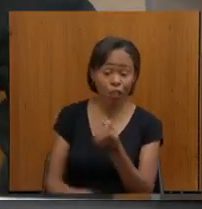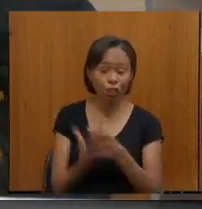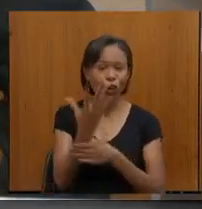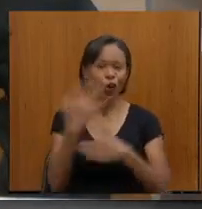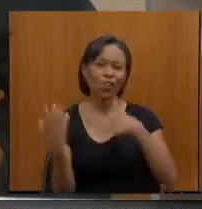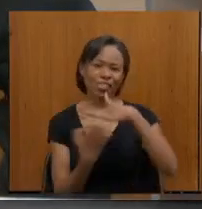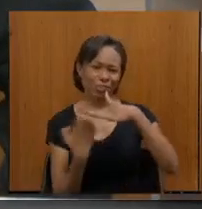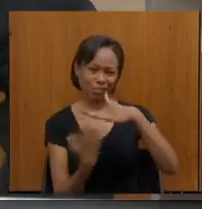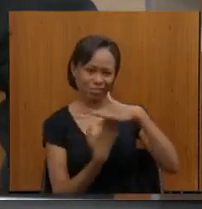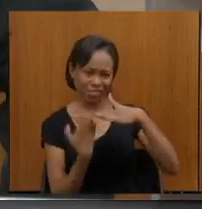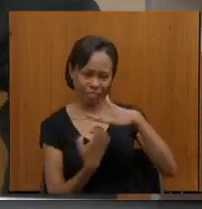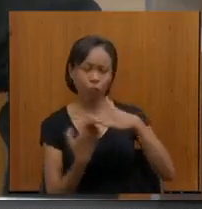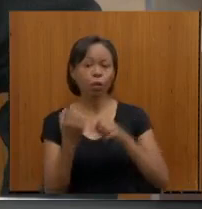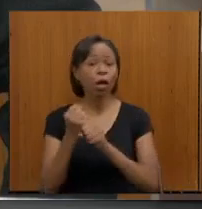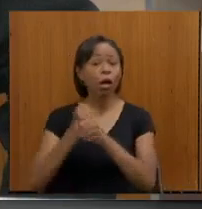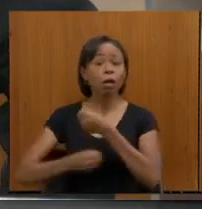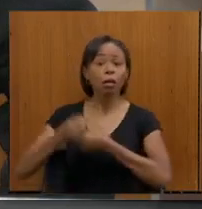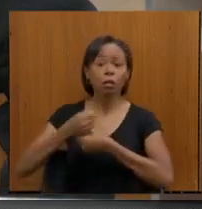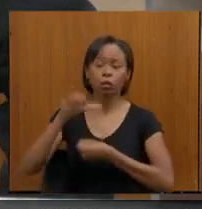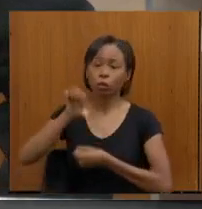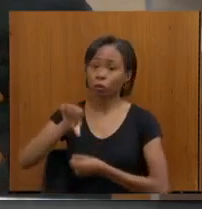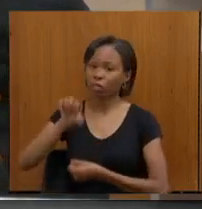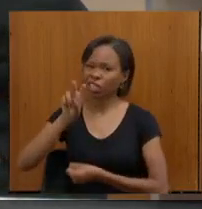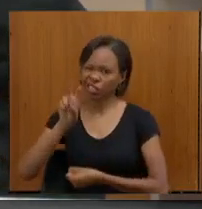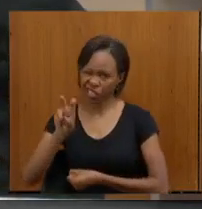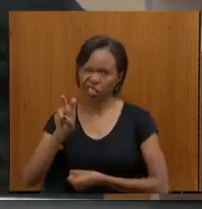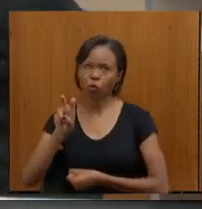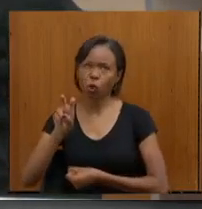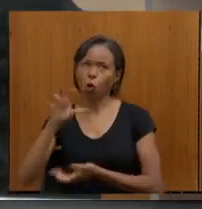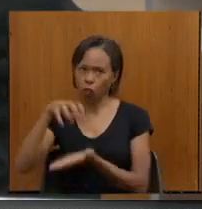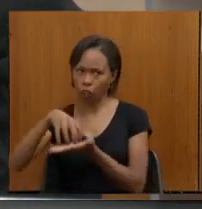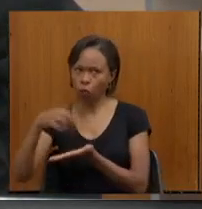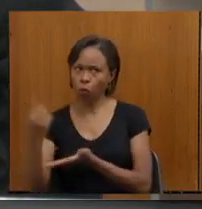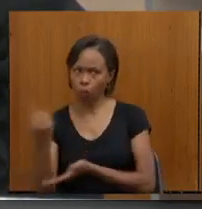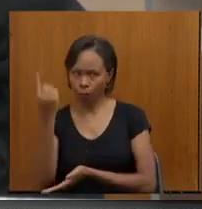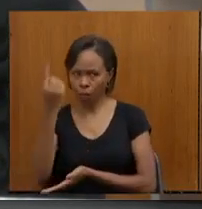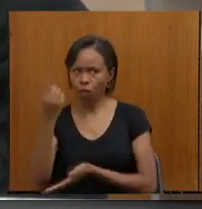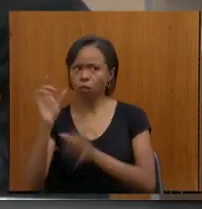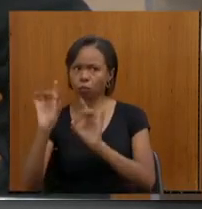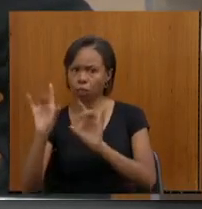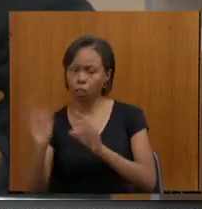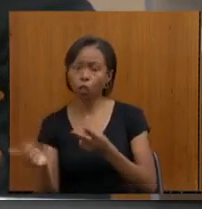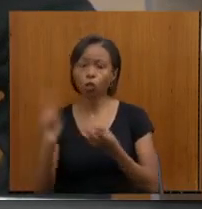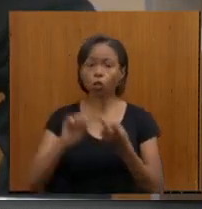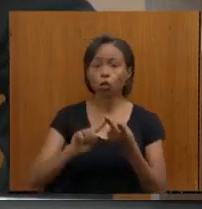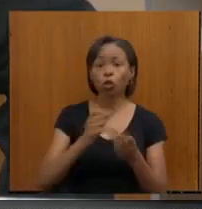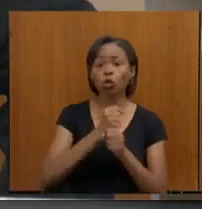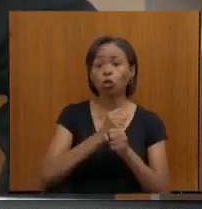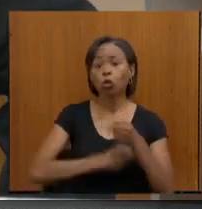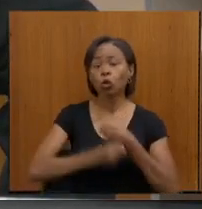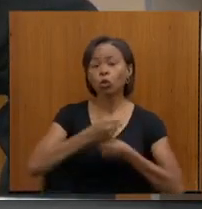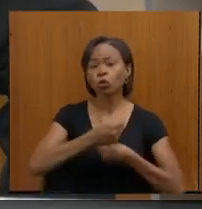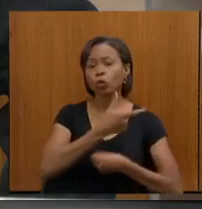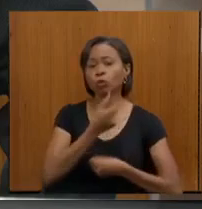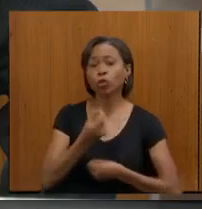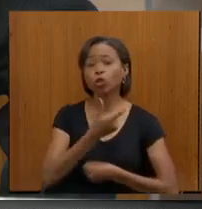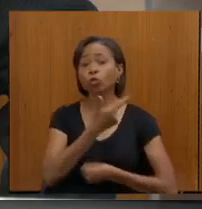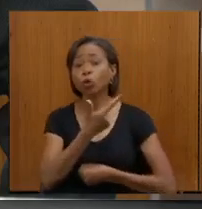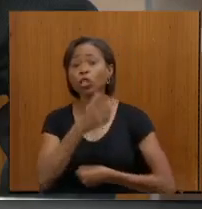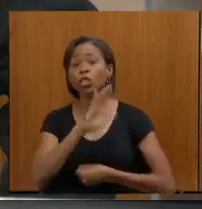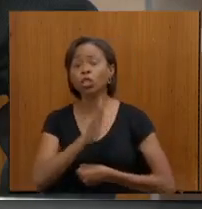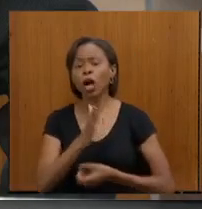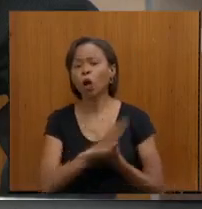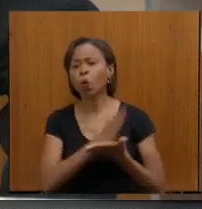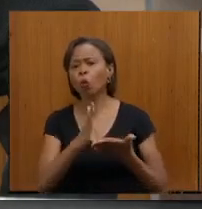paz e 95 nós temos o primeiro centro de Excelência em 2002 nós já temos alguns estudos relacionados ao hidrogênio